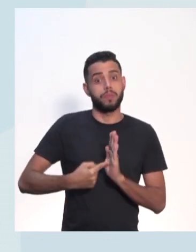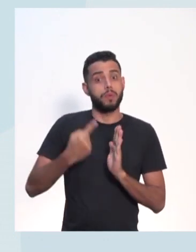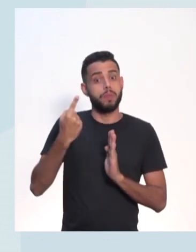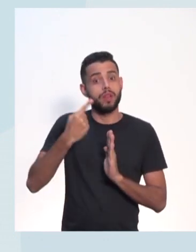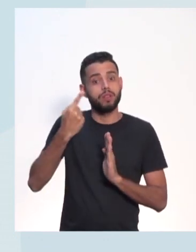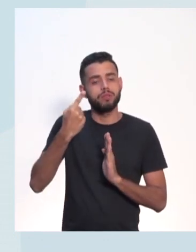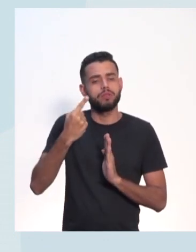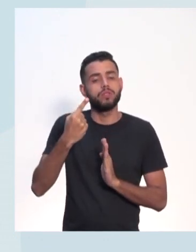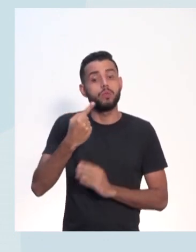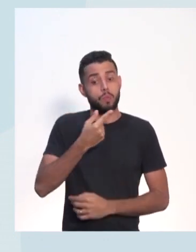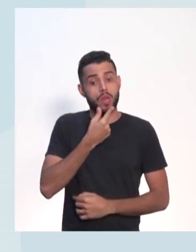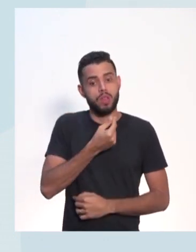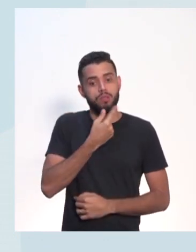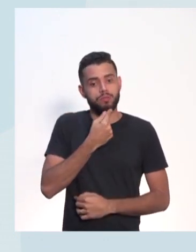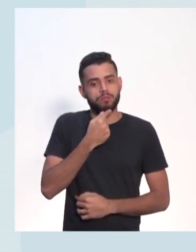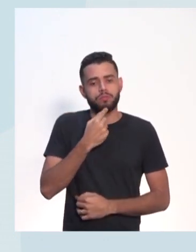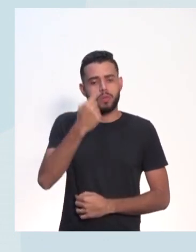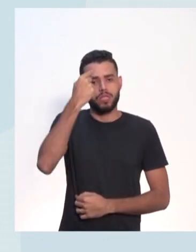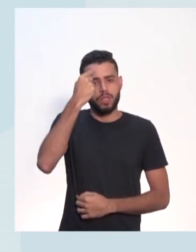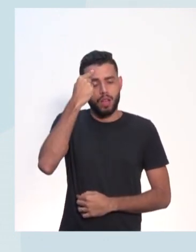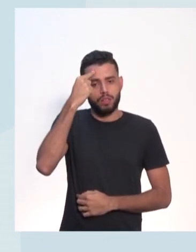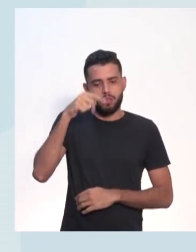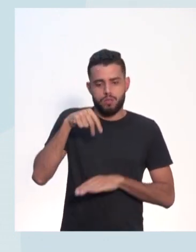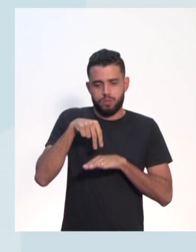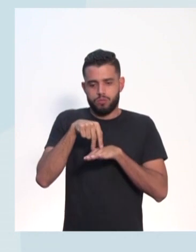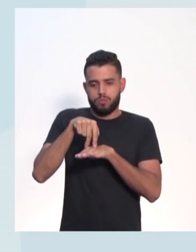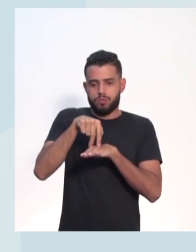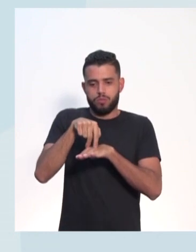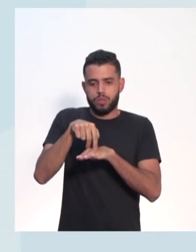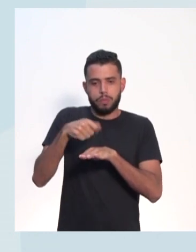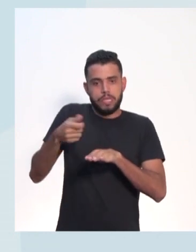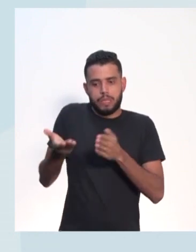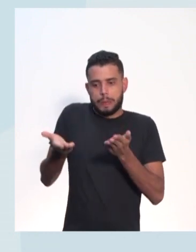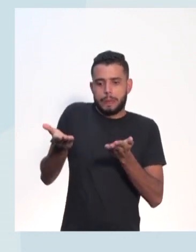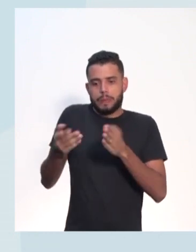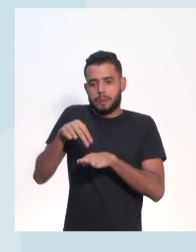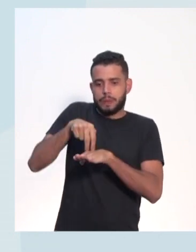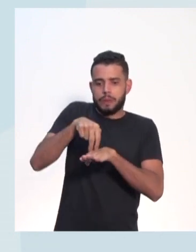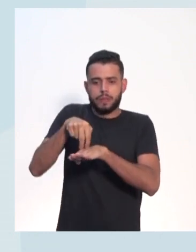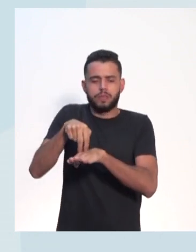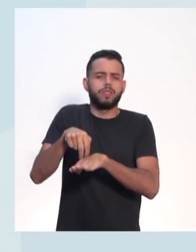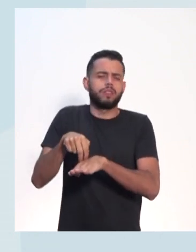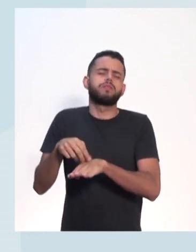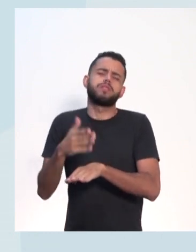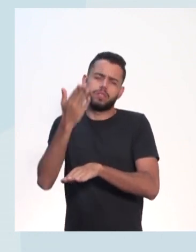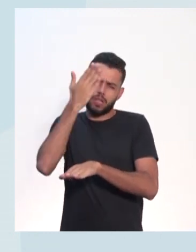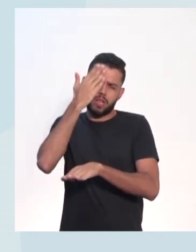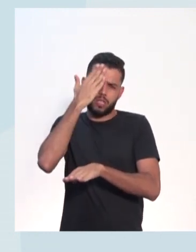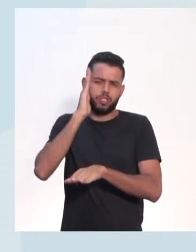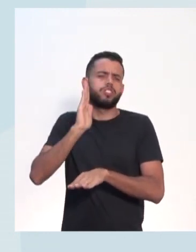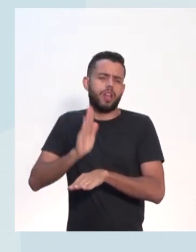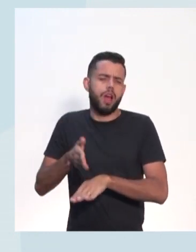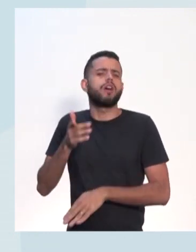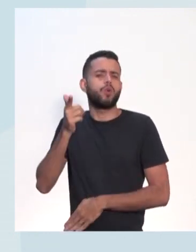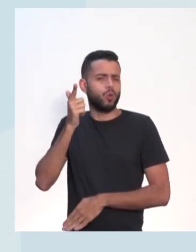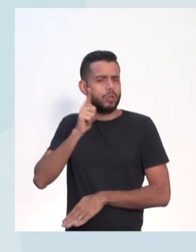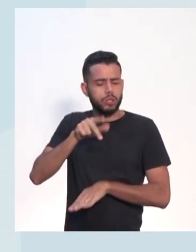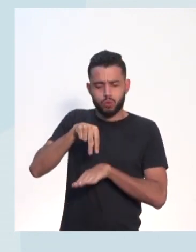reparar, bom, me equilibrar em cima do skate, andar em cima do skate, essa habilidade eu já domino, eu já consigo